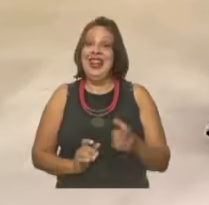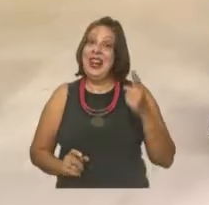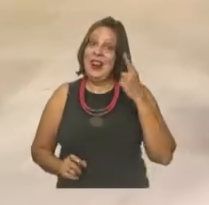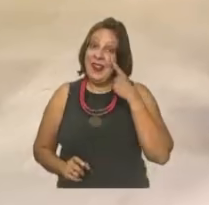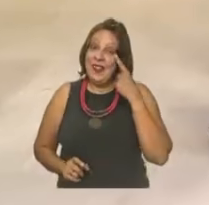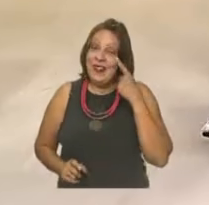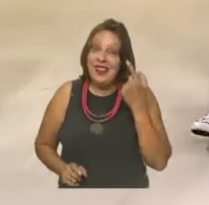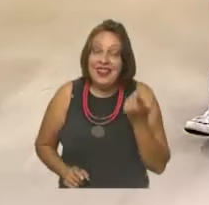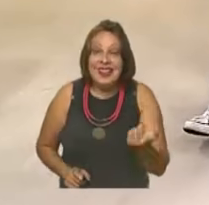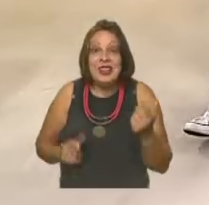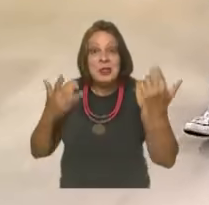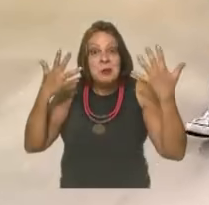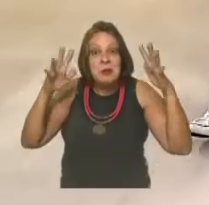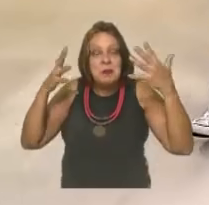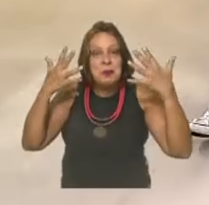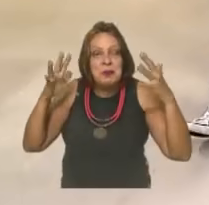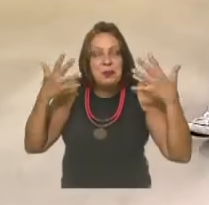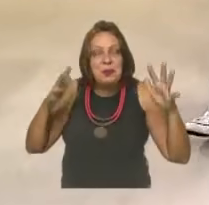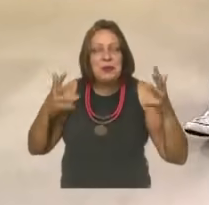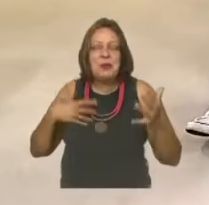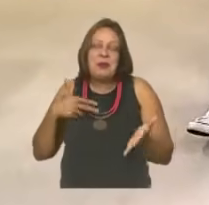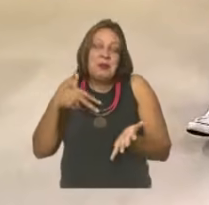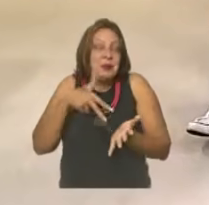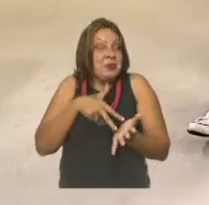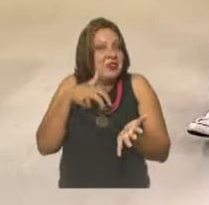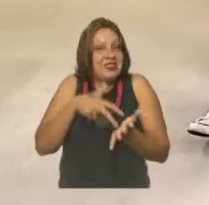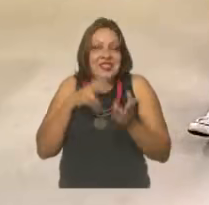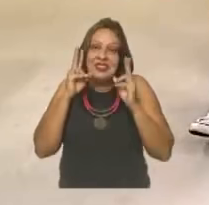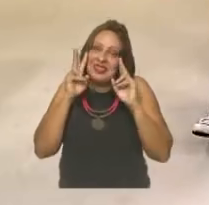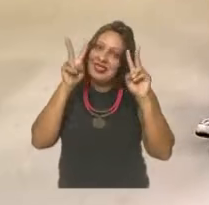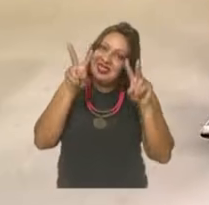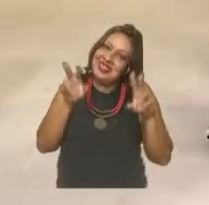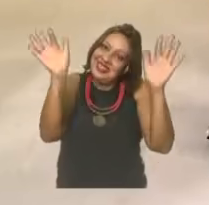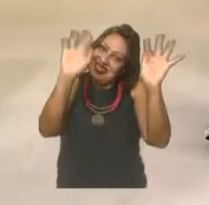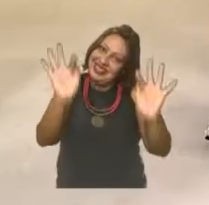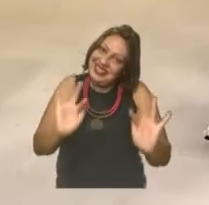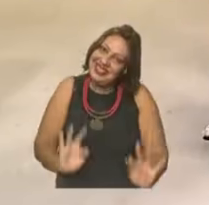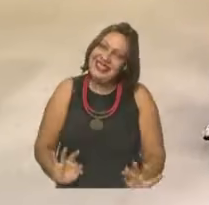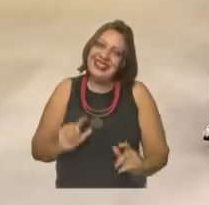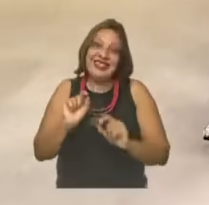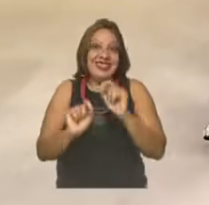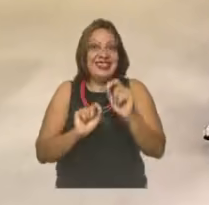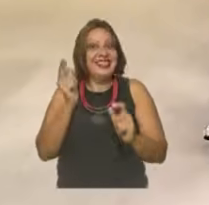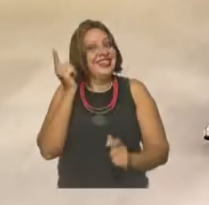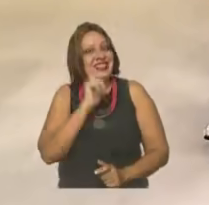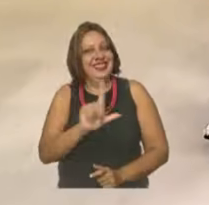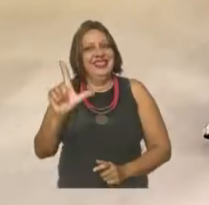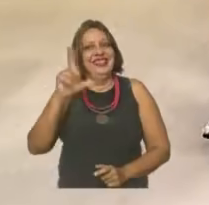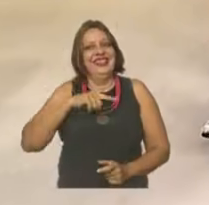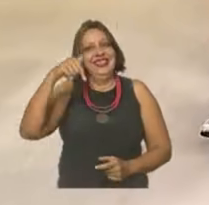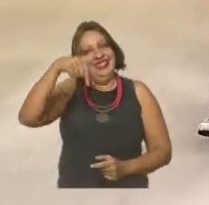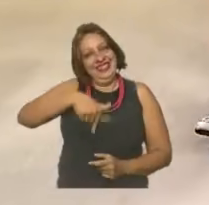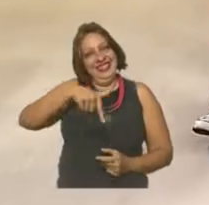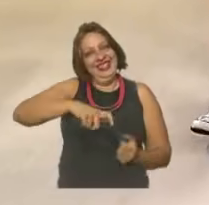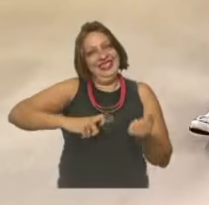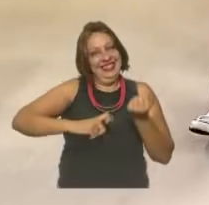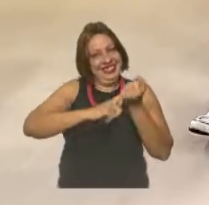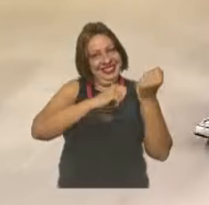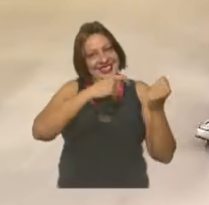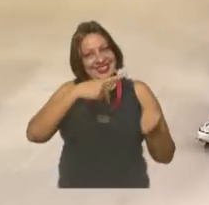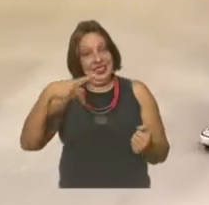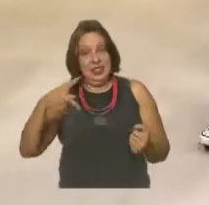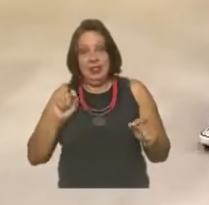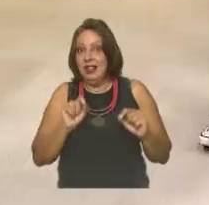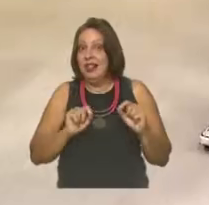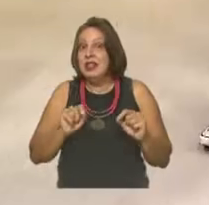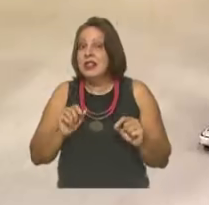Olha aí, parabéns, que alegria é poder ver aí, né, a felicidade de quem é contemplado aqui no Cajucap. É isso aí, então